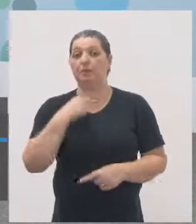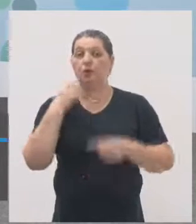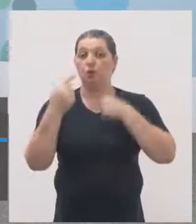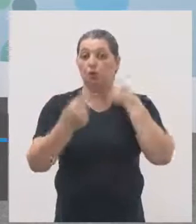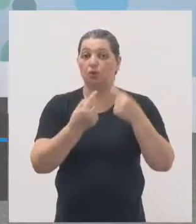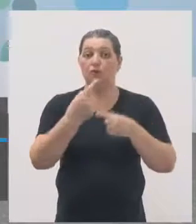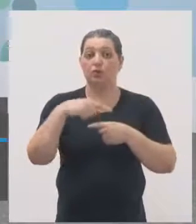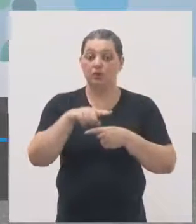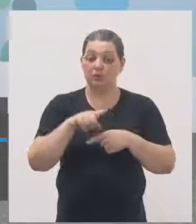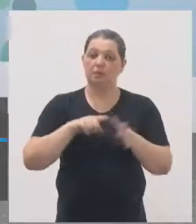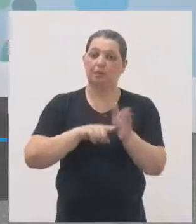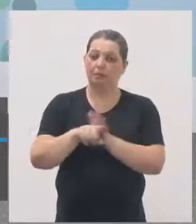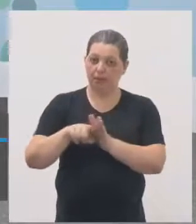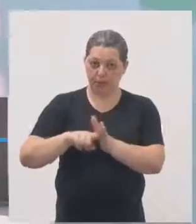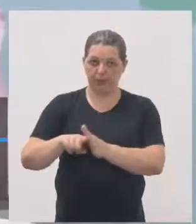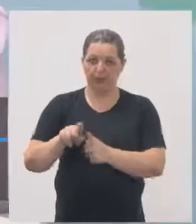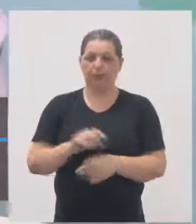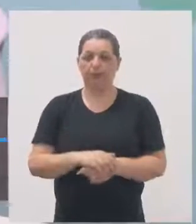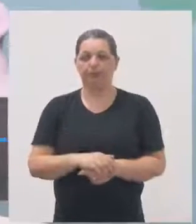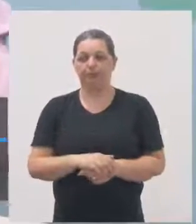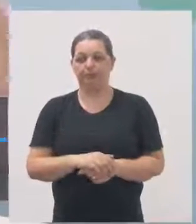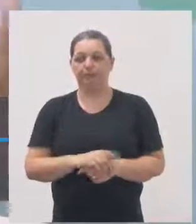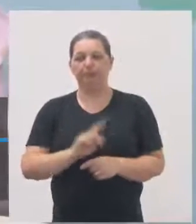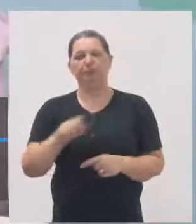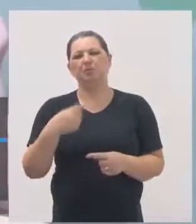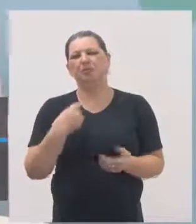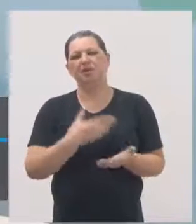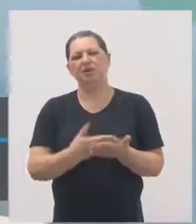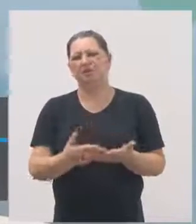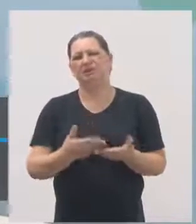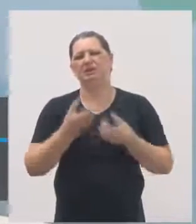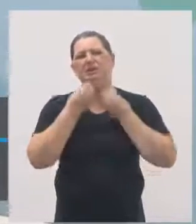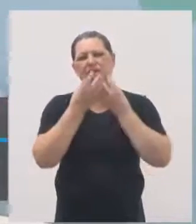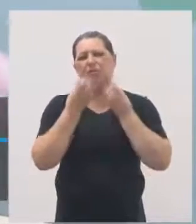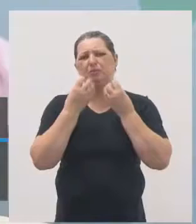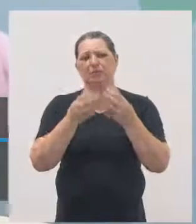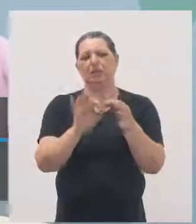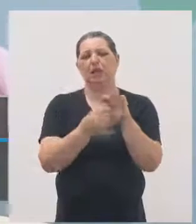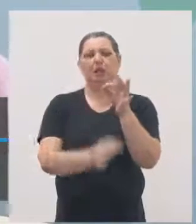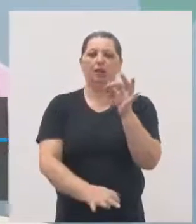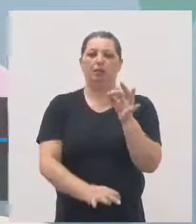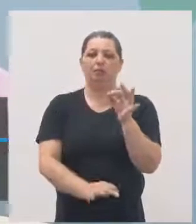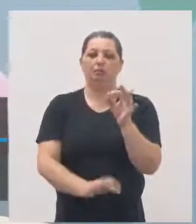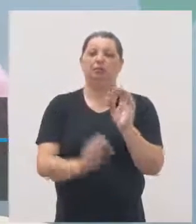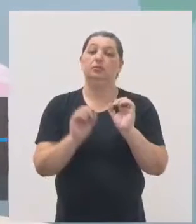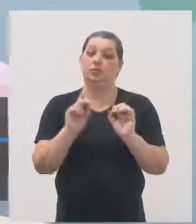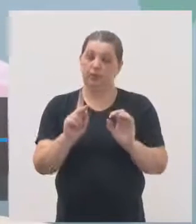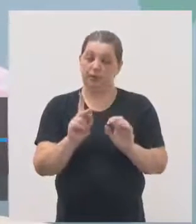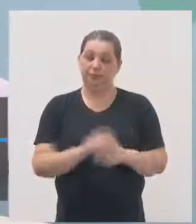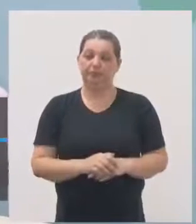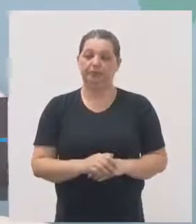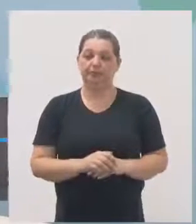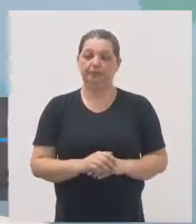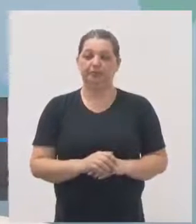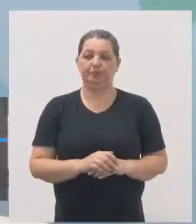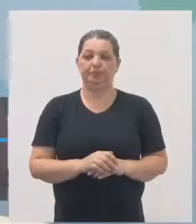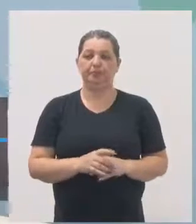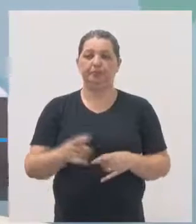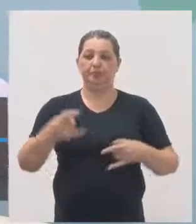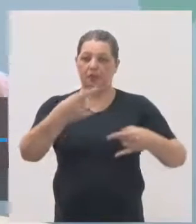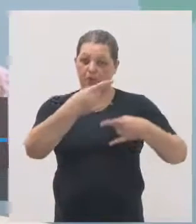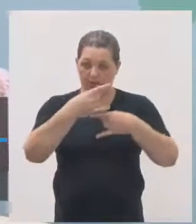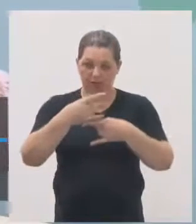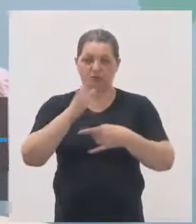dúvidas de vocês. E aí, vocês começam assim, não, mas é muita informação. Ok, então, esse vídeo vai